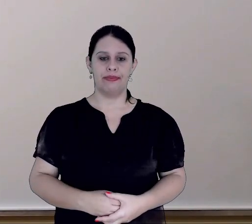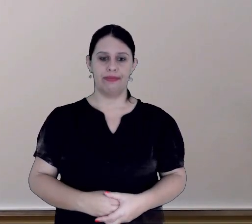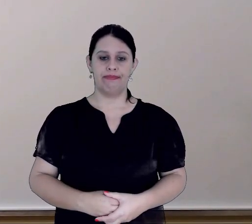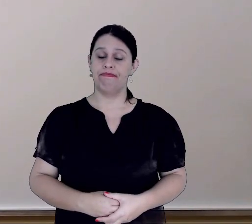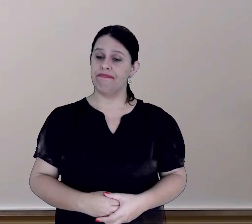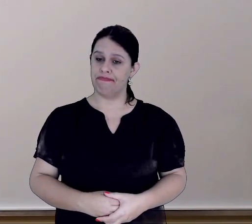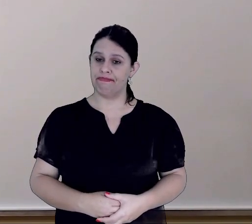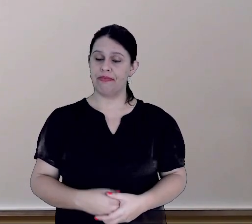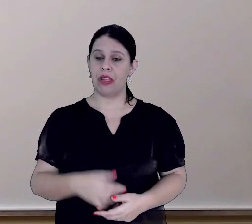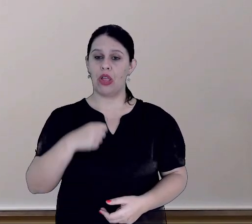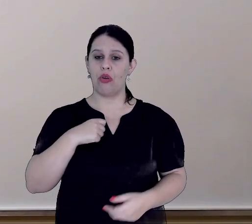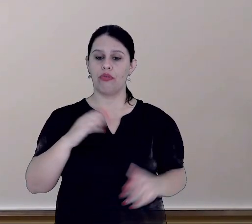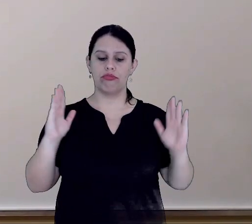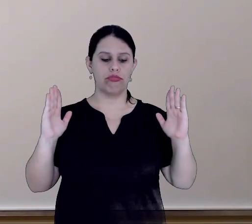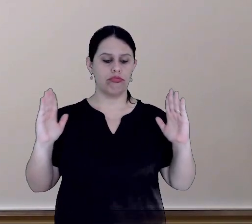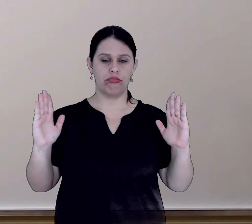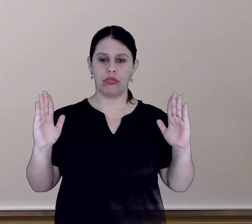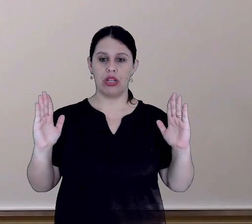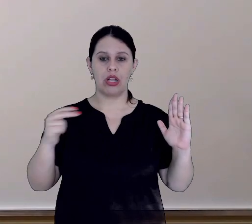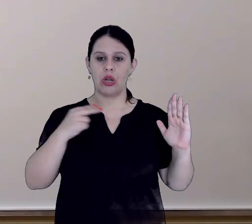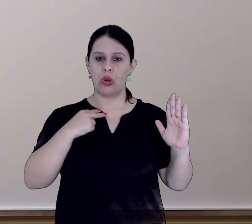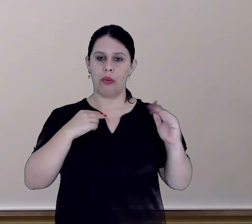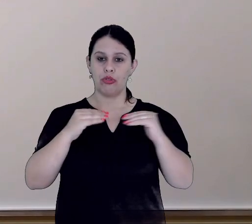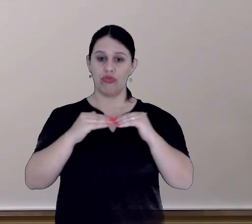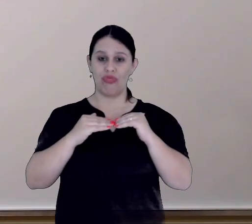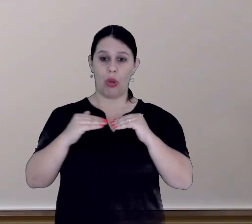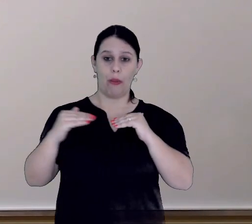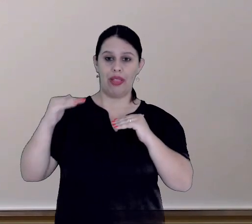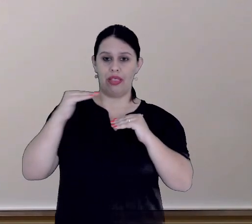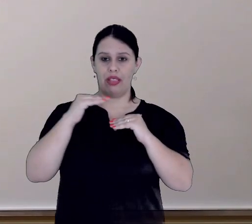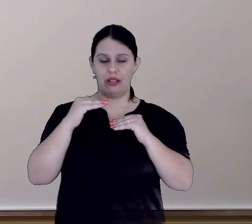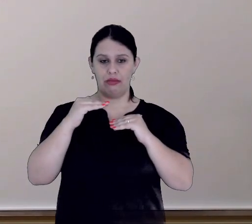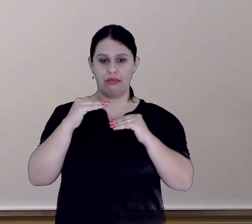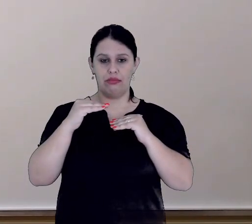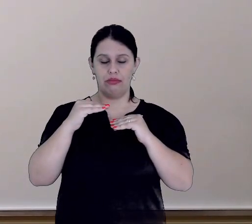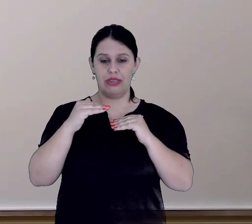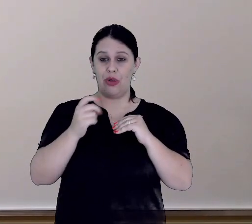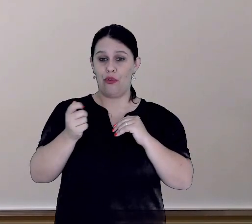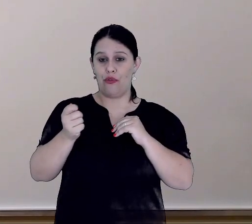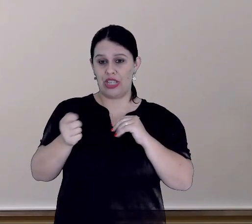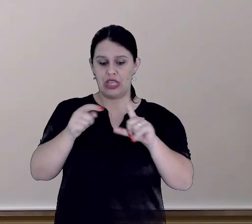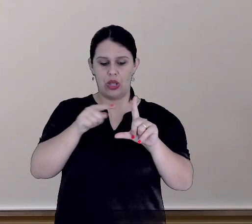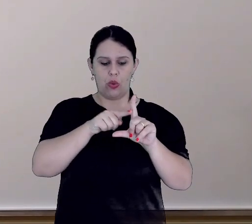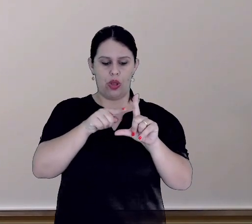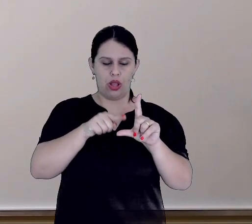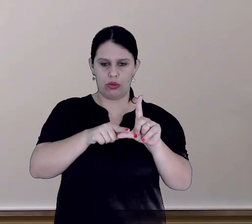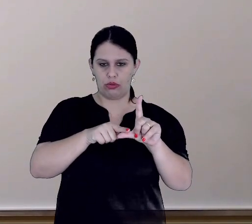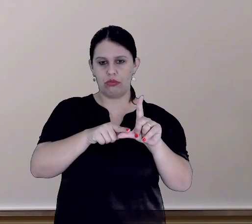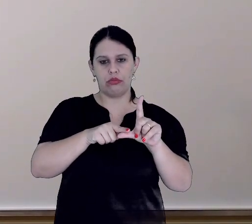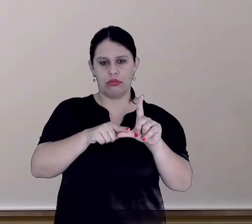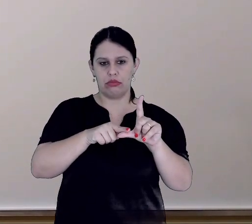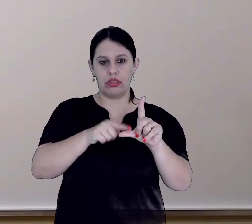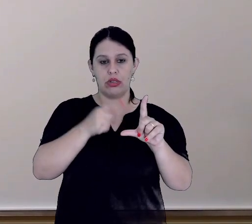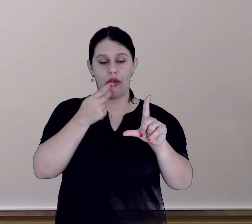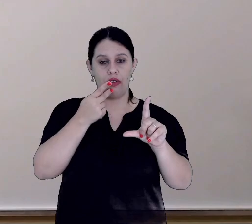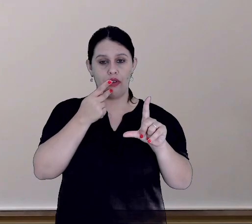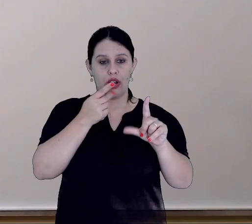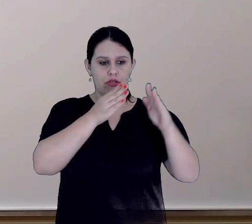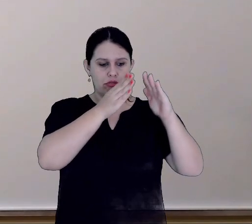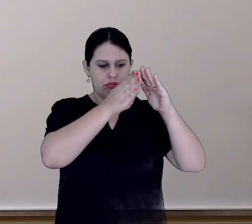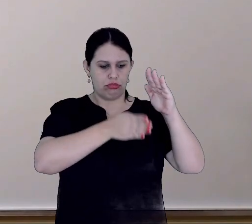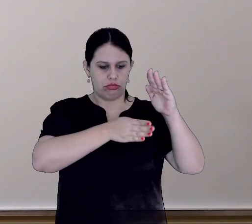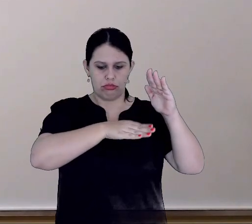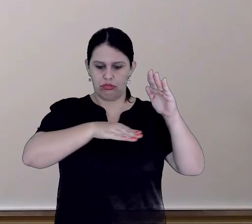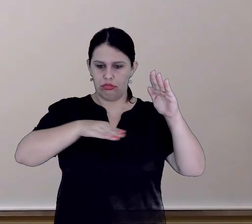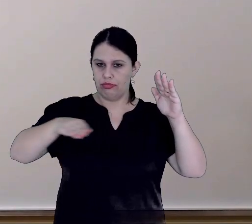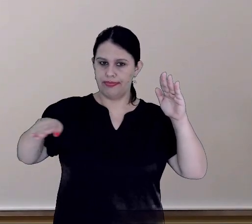Gente, olha só Se eu fixei o módulo do vetor Ele não pode aumentar E fixei o ângulo Ele não pode